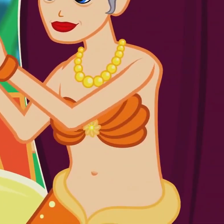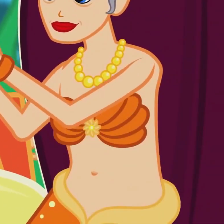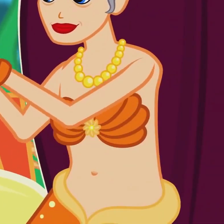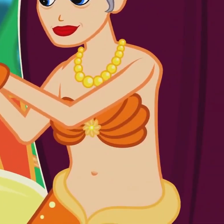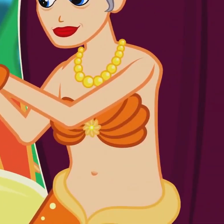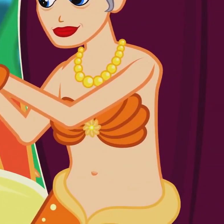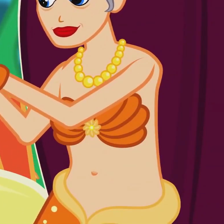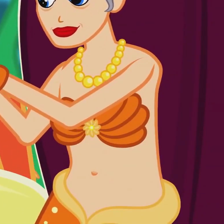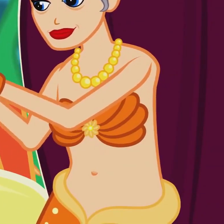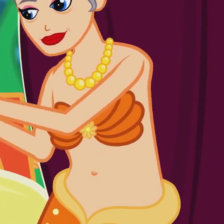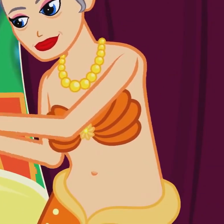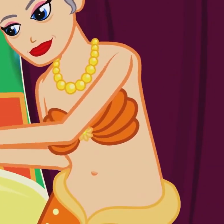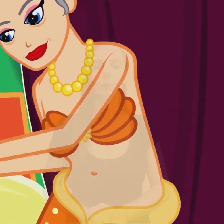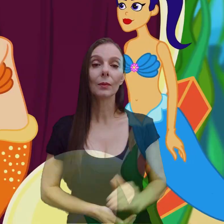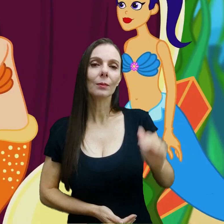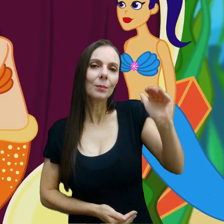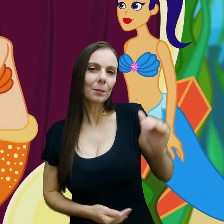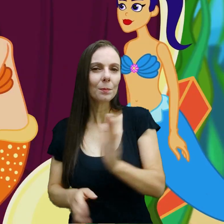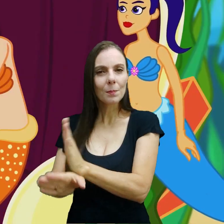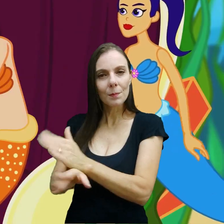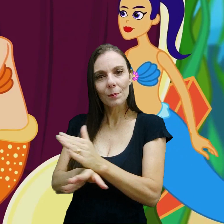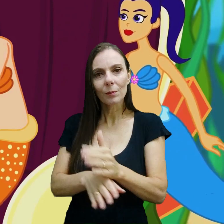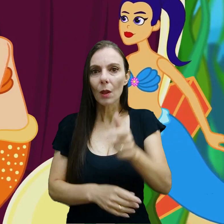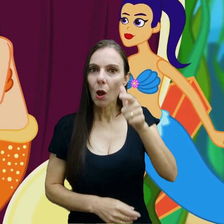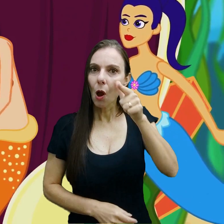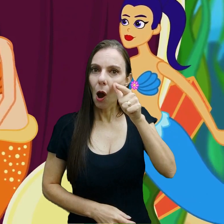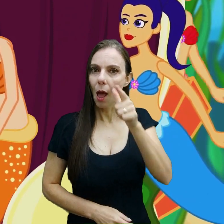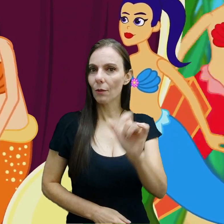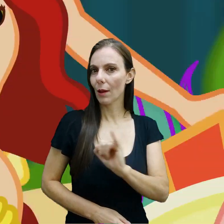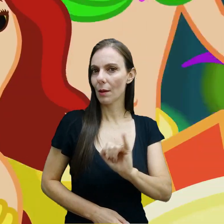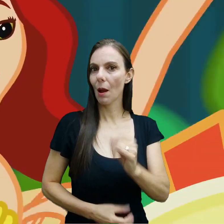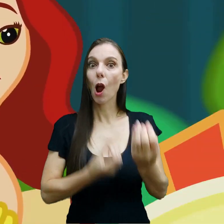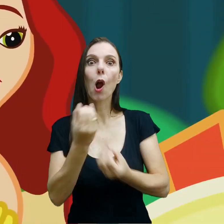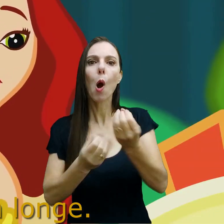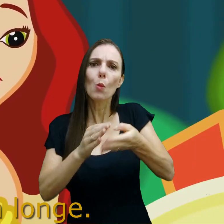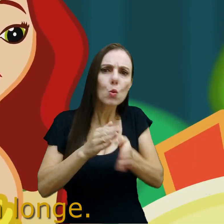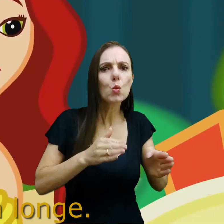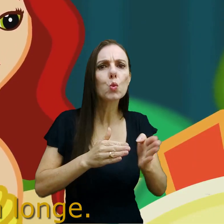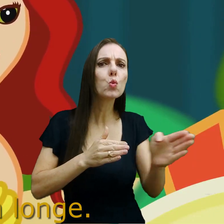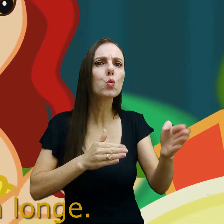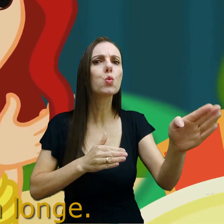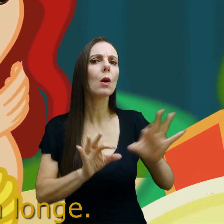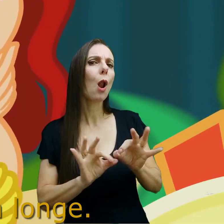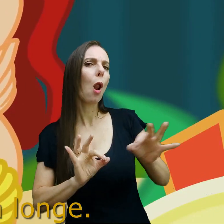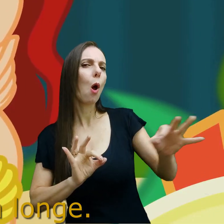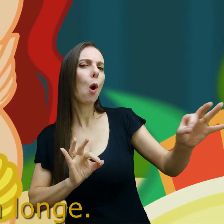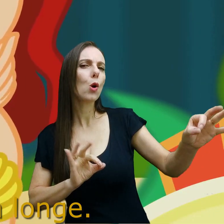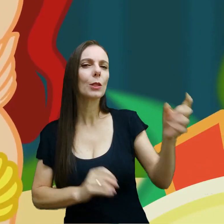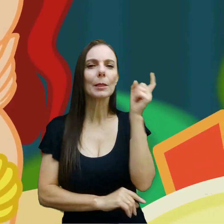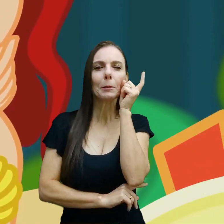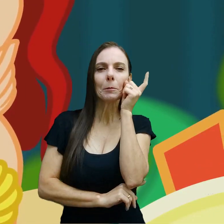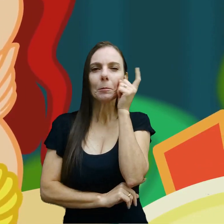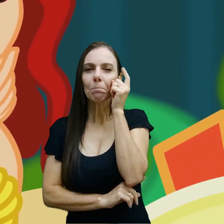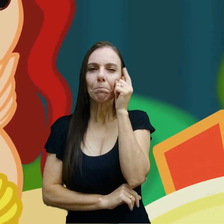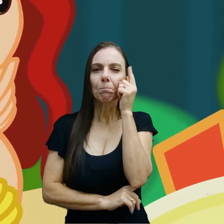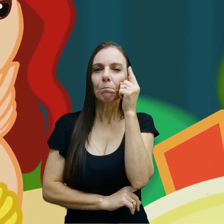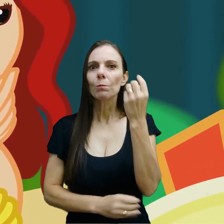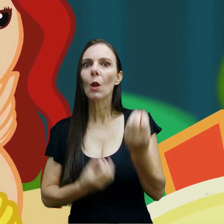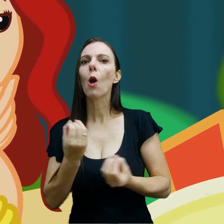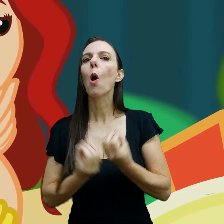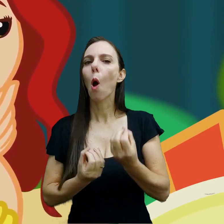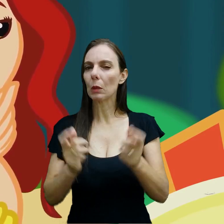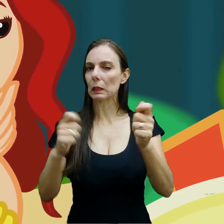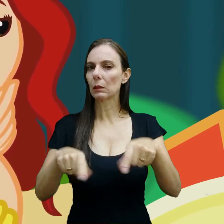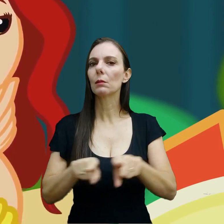irmãs. A pequena sereia olhava suas irmãs como elas nadavam para longe, e ela fez